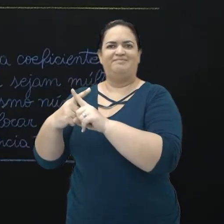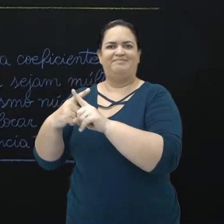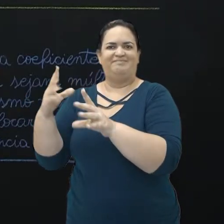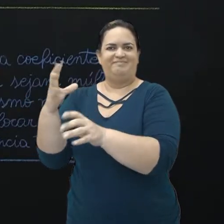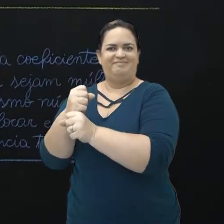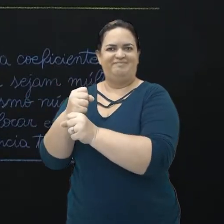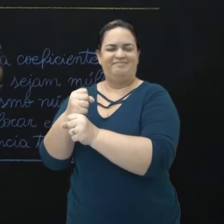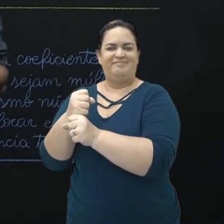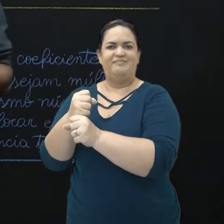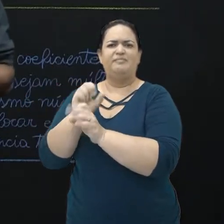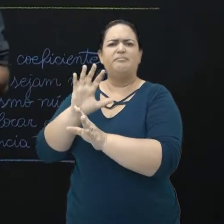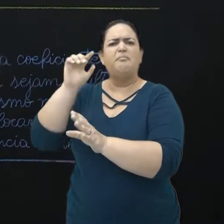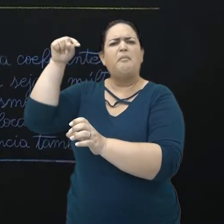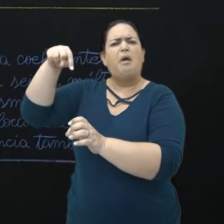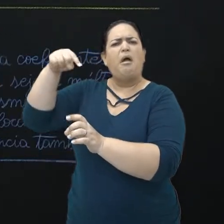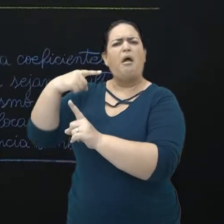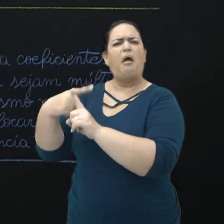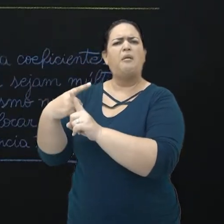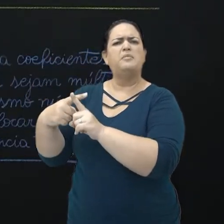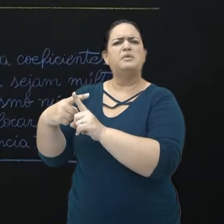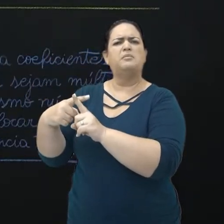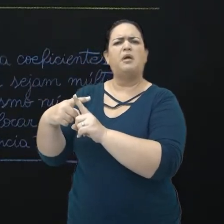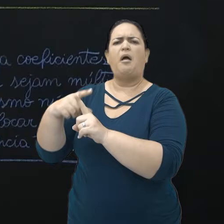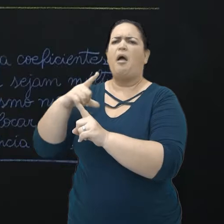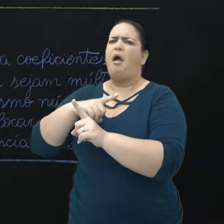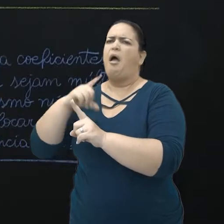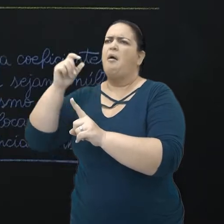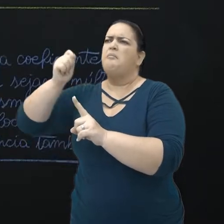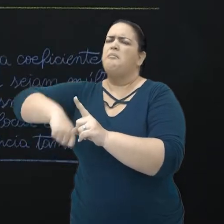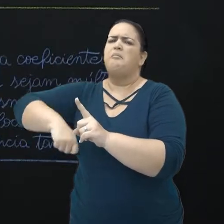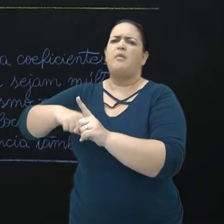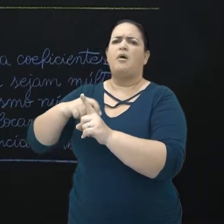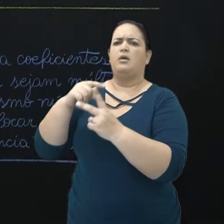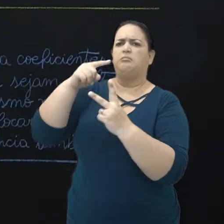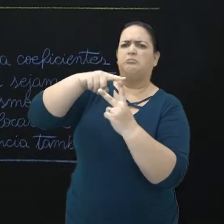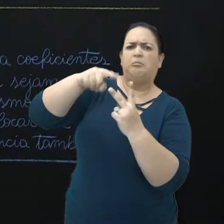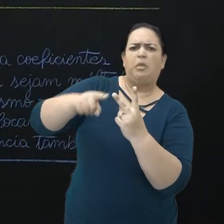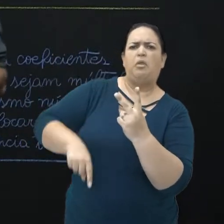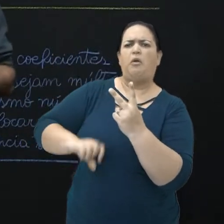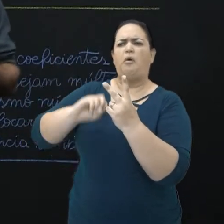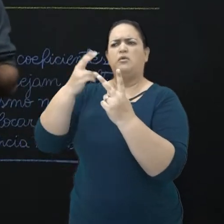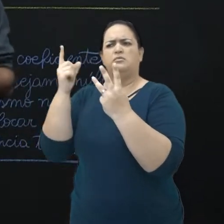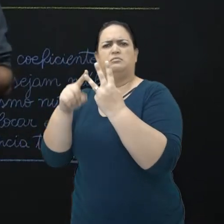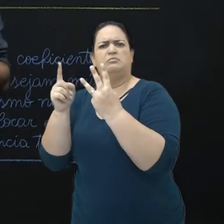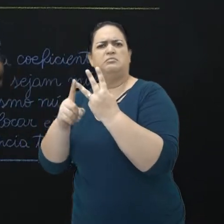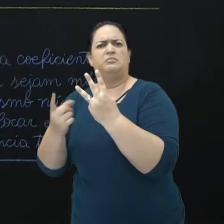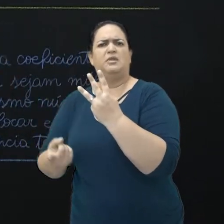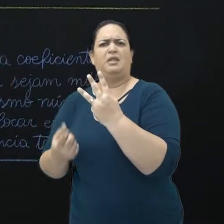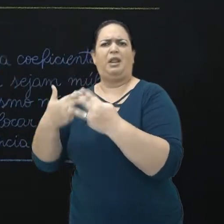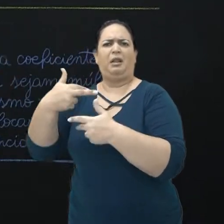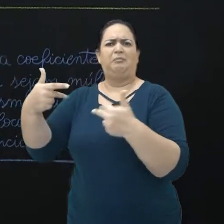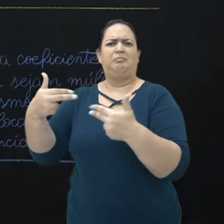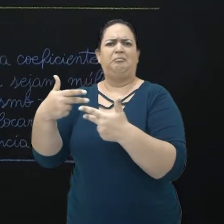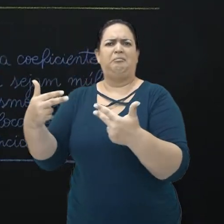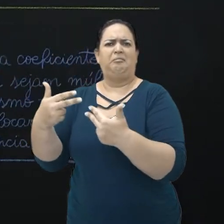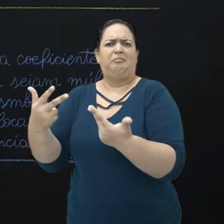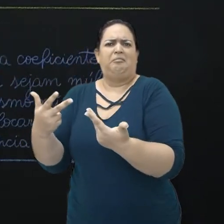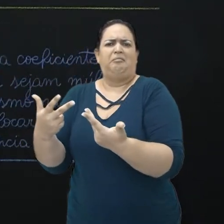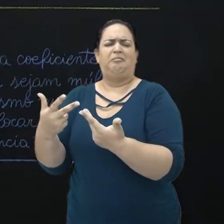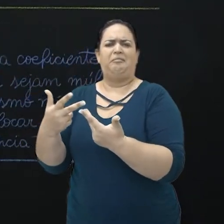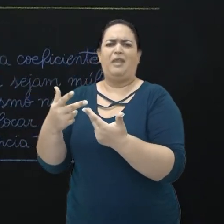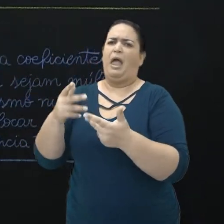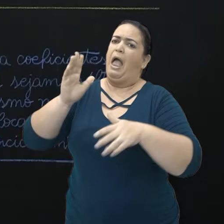essa multiplicação ela pode ser formada por 2, 3 ou mais fatores, dependendo da regra que a gente vai